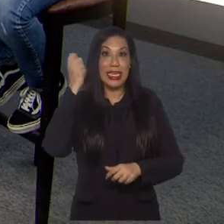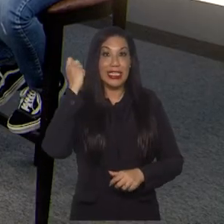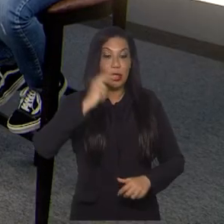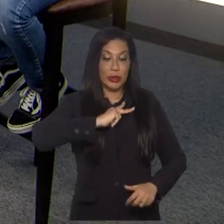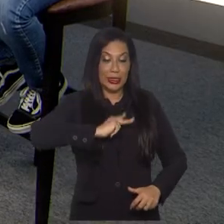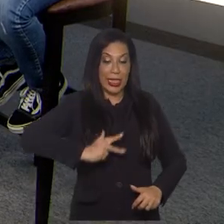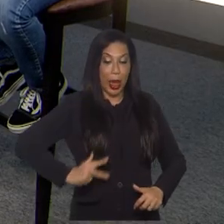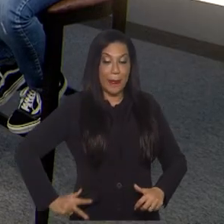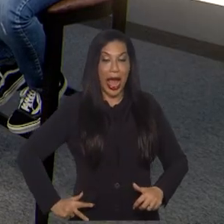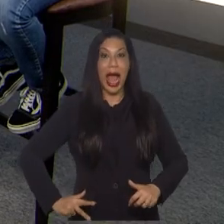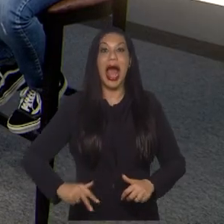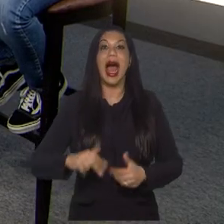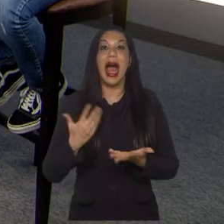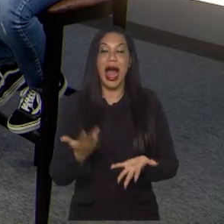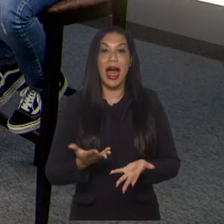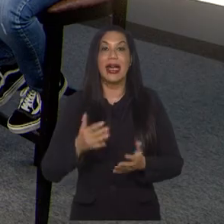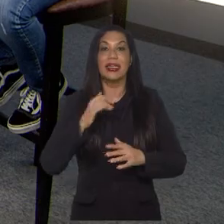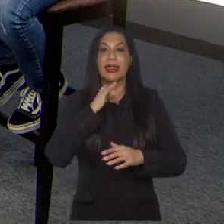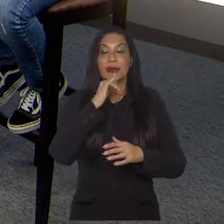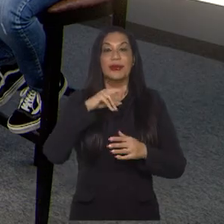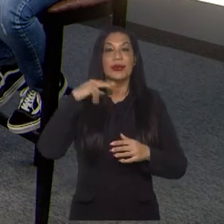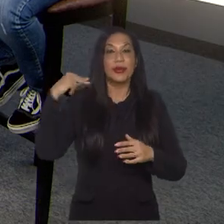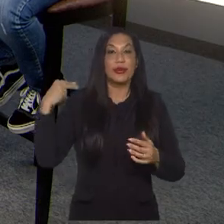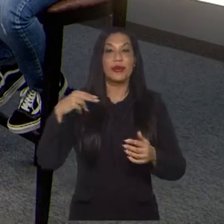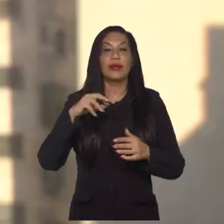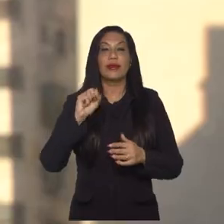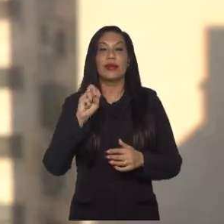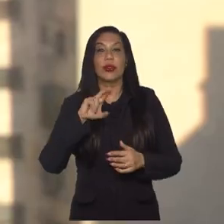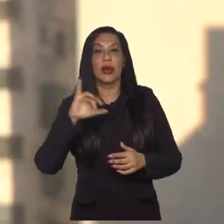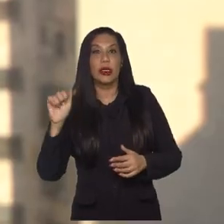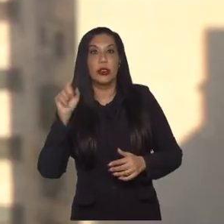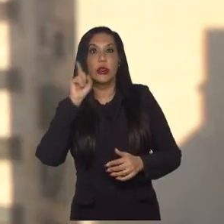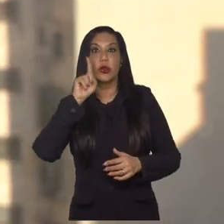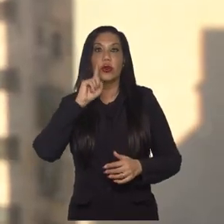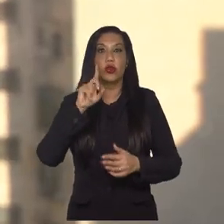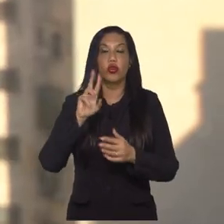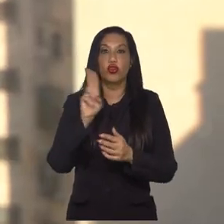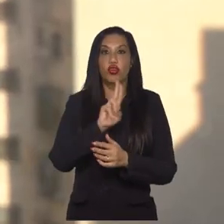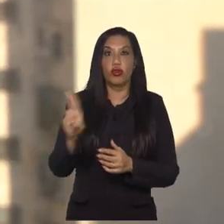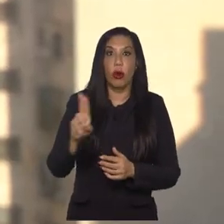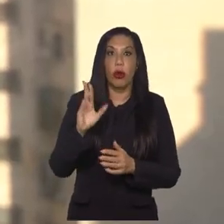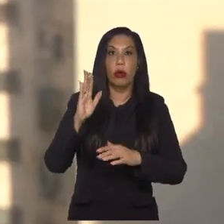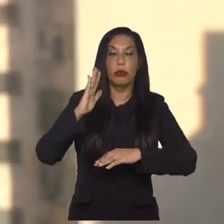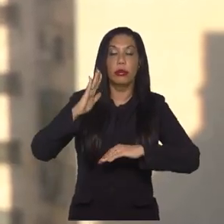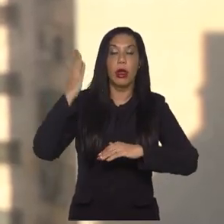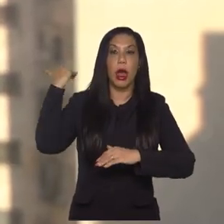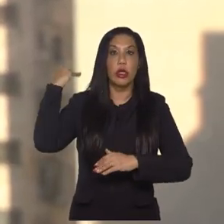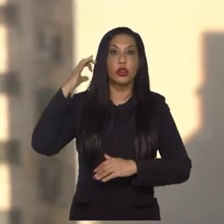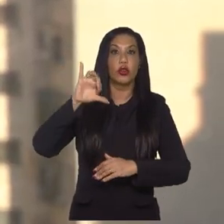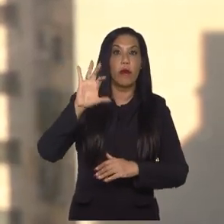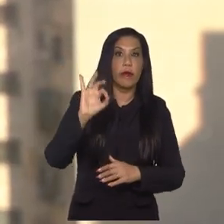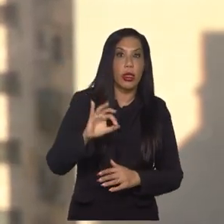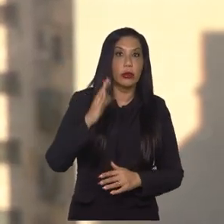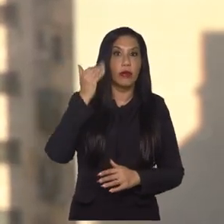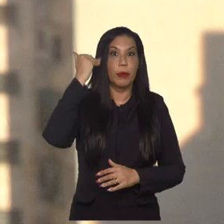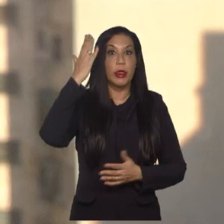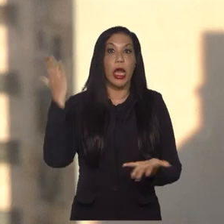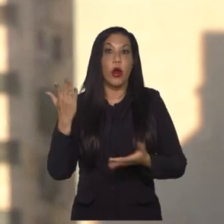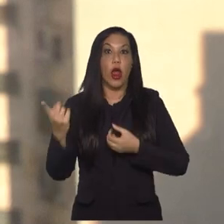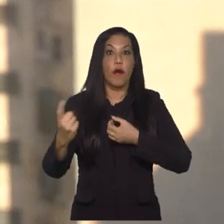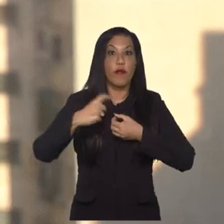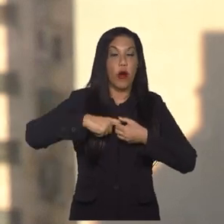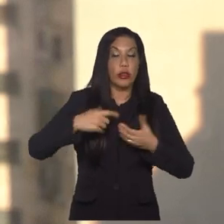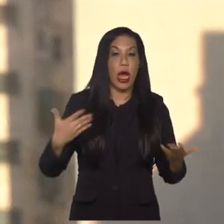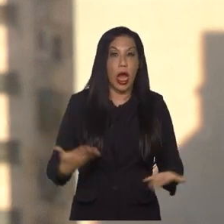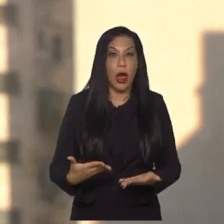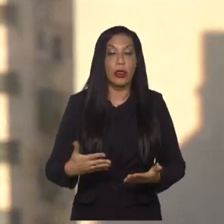dinamarquesa. Uma Dinamarca que foi do lado da Noruega, da Suécia, Estados Unidos, o grande nome do futebol feminino na década de 90, né? E aí volta